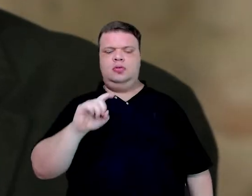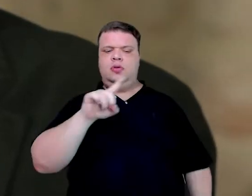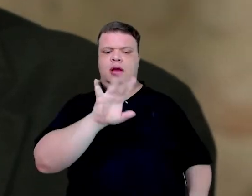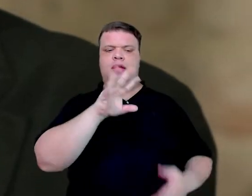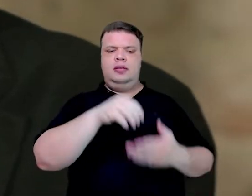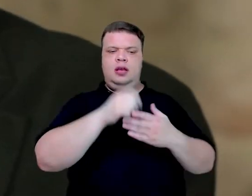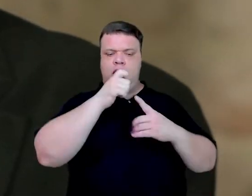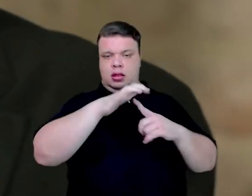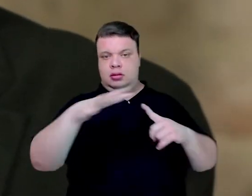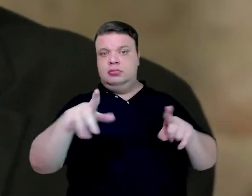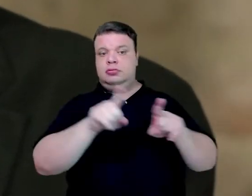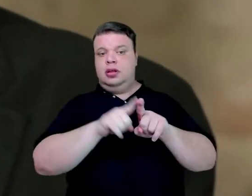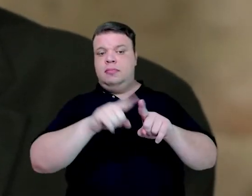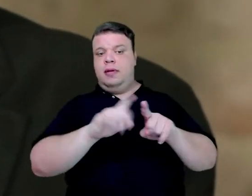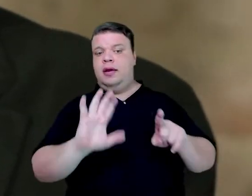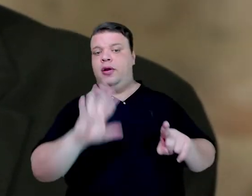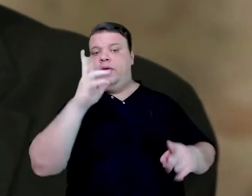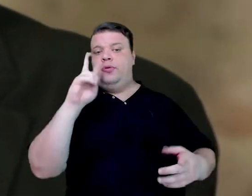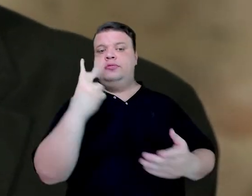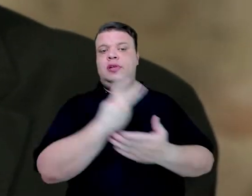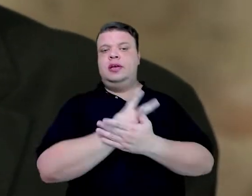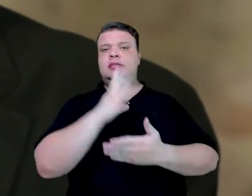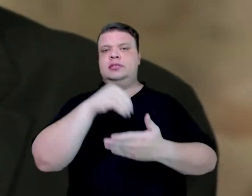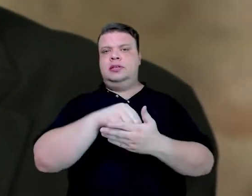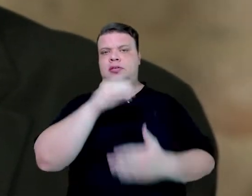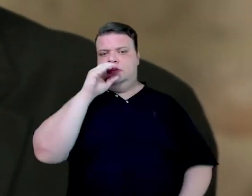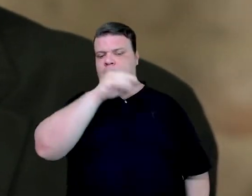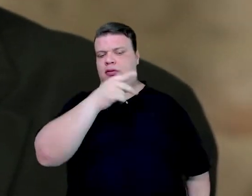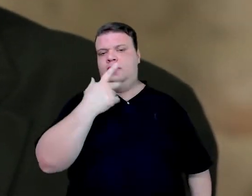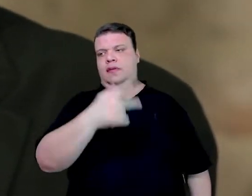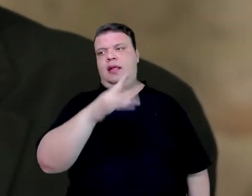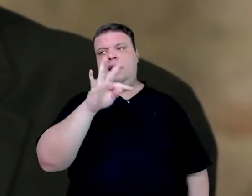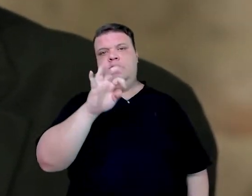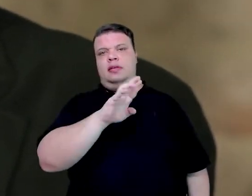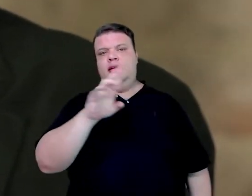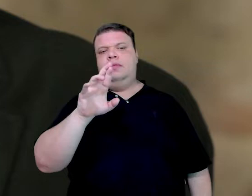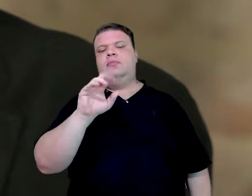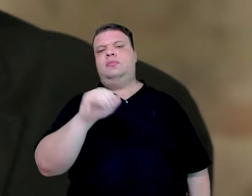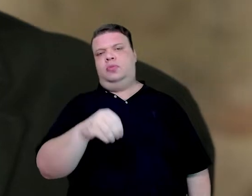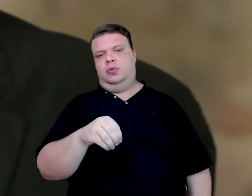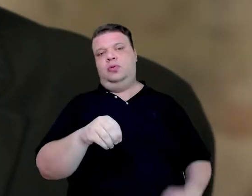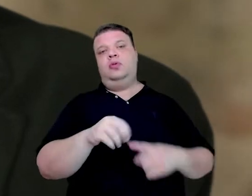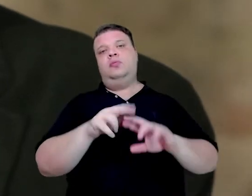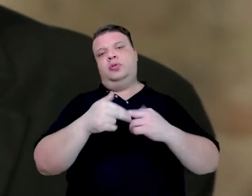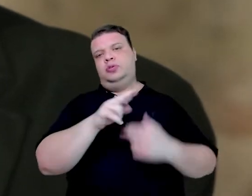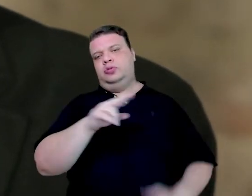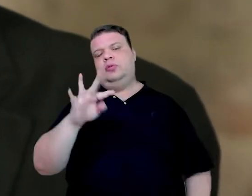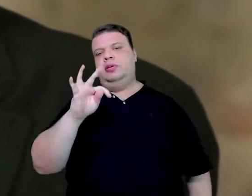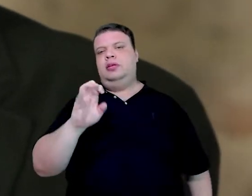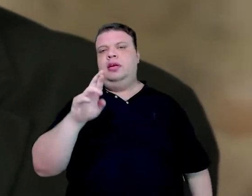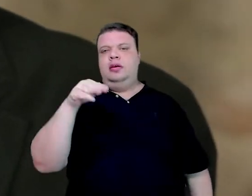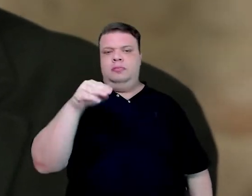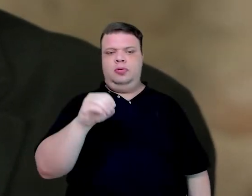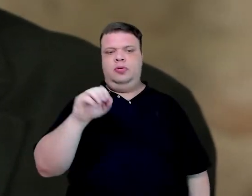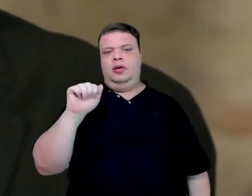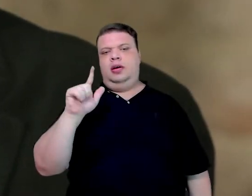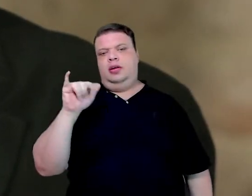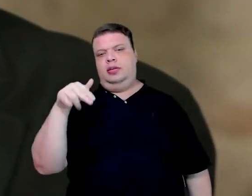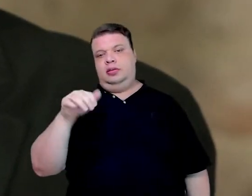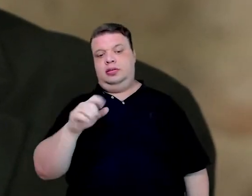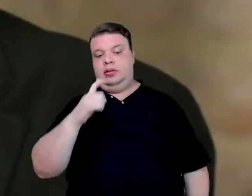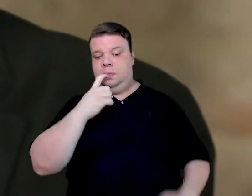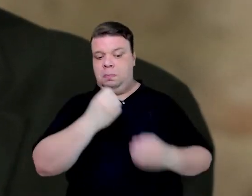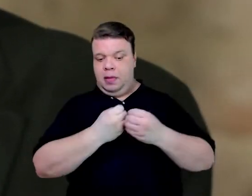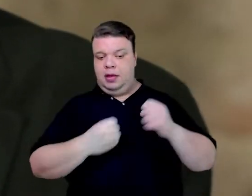gente denomina de alino, ao longo dos oceanos, e pelos efeitos da temperatura, que nós denominamos de termo, por isso que se chama